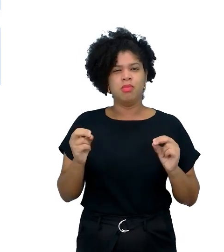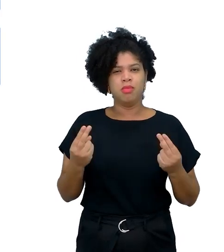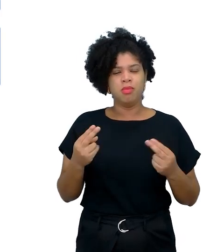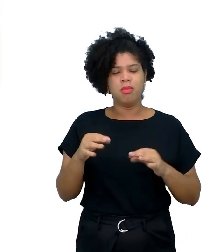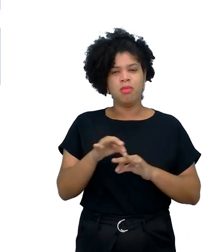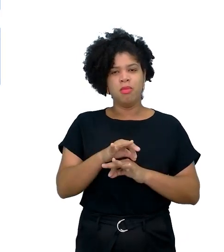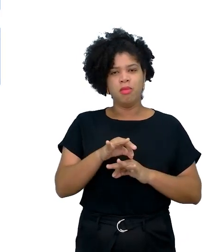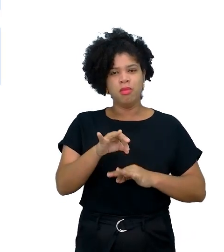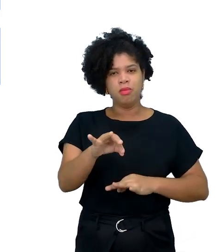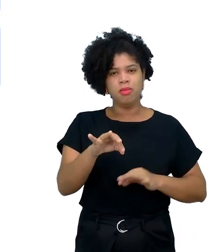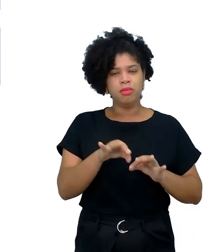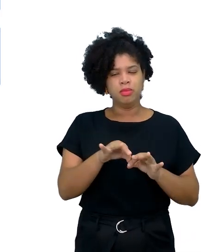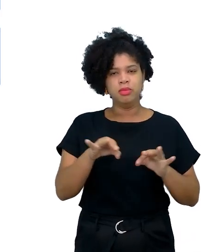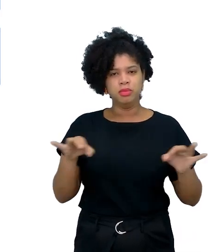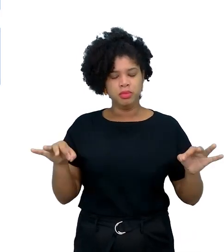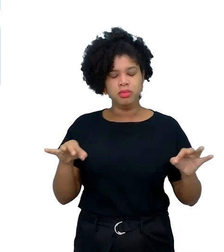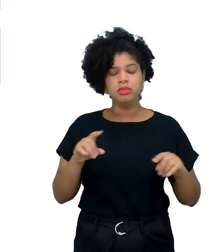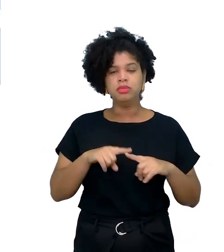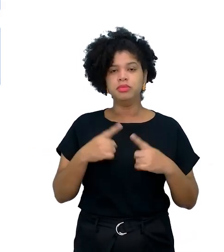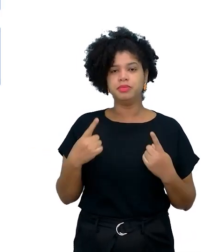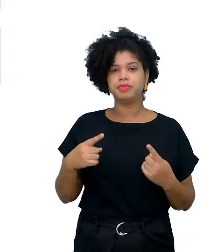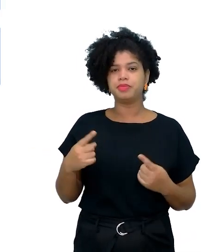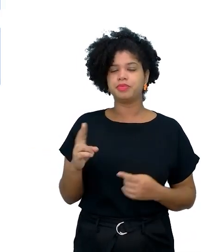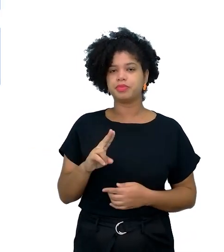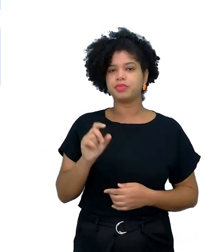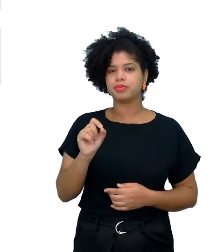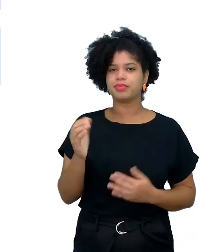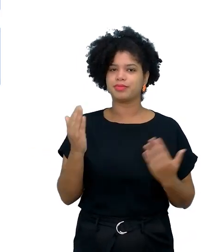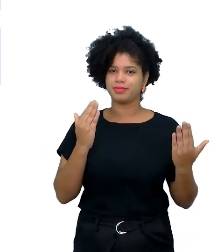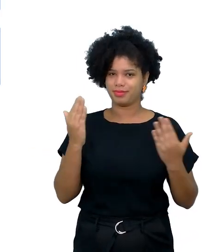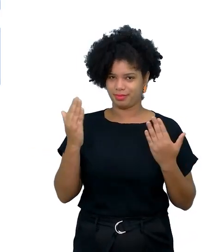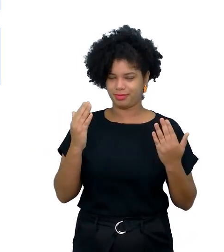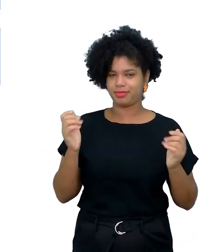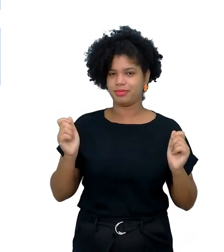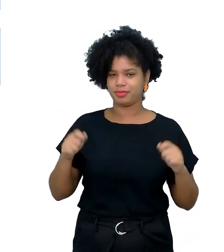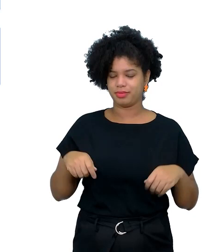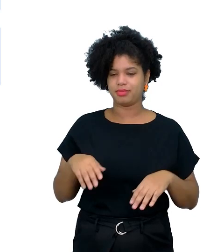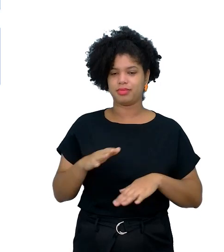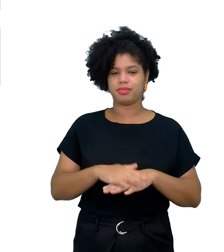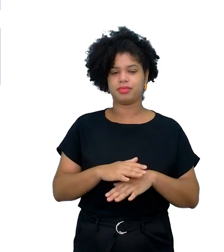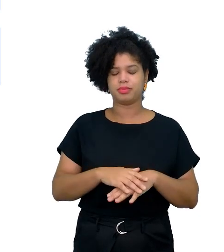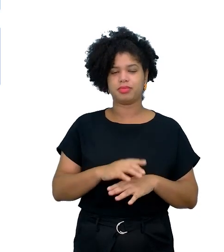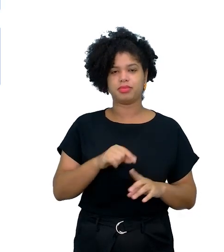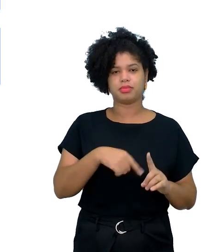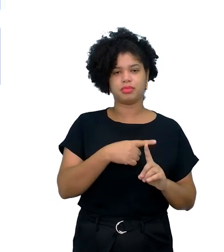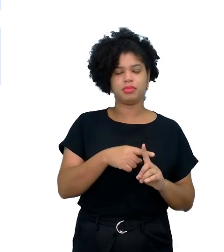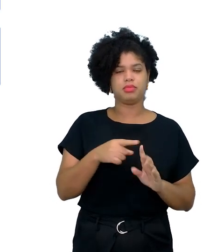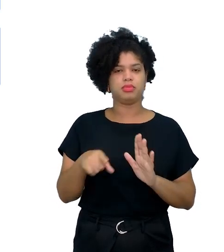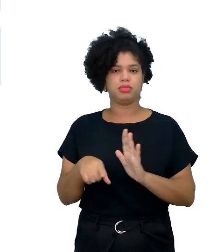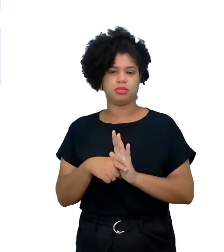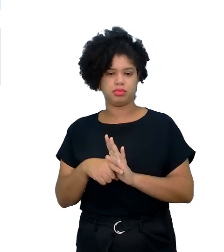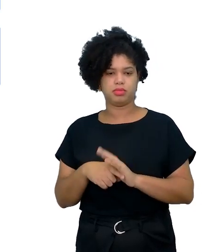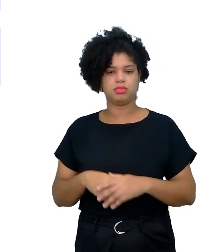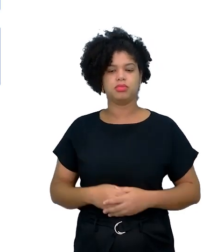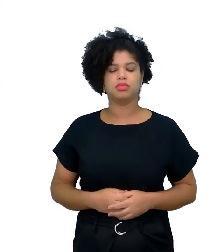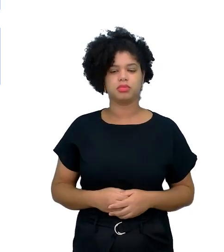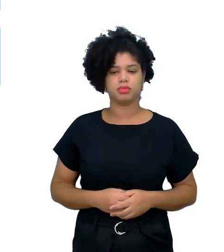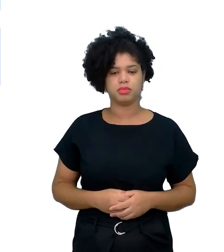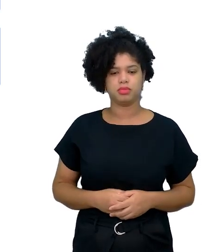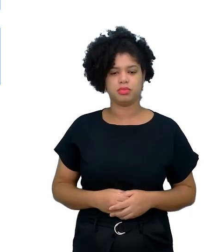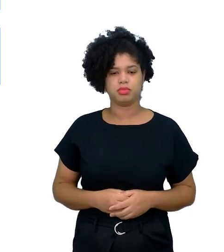medidas, estabelecendo para isso uma comparação entre as medidas para mais ou para menos. E